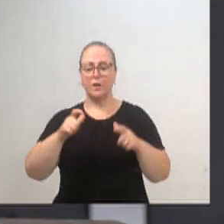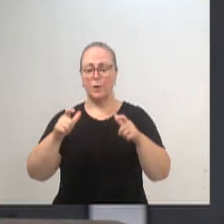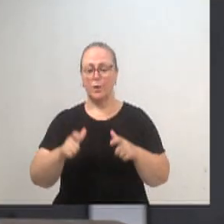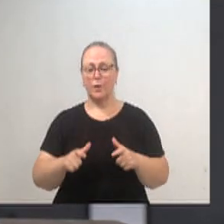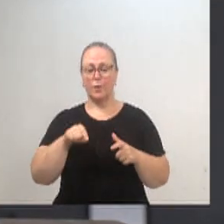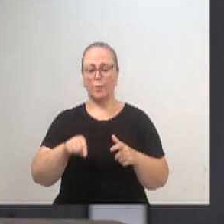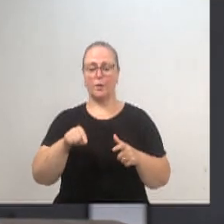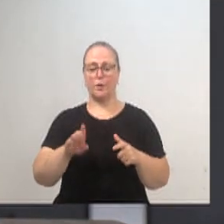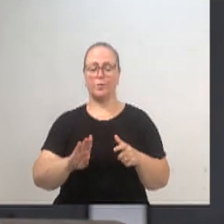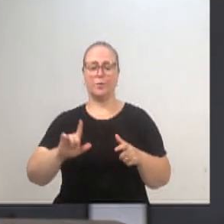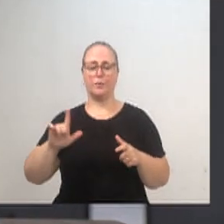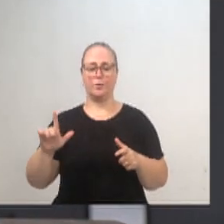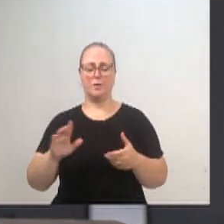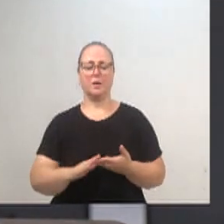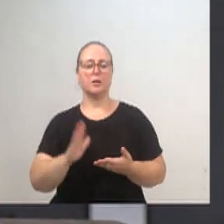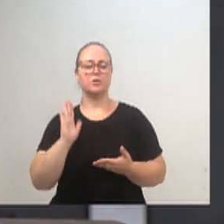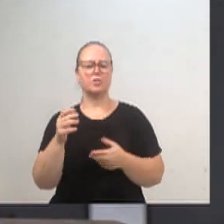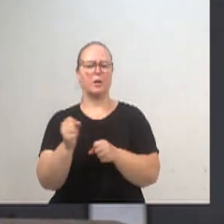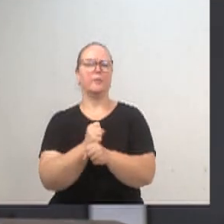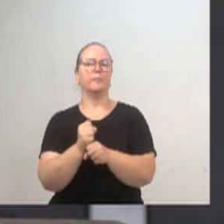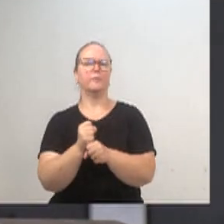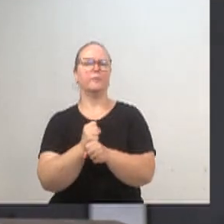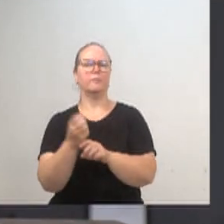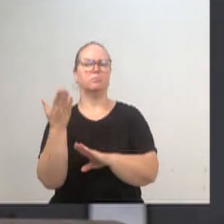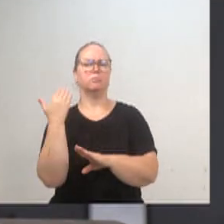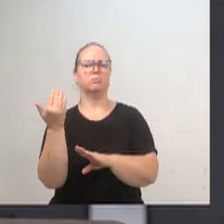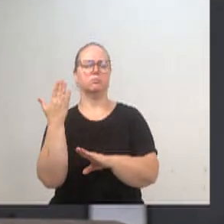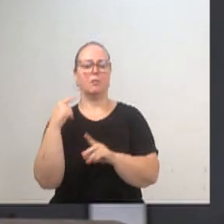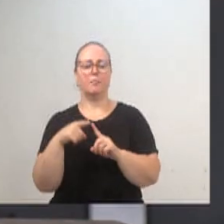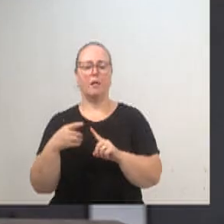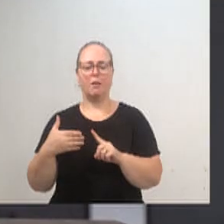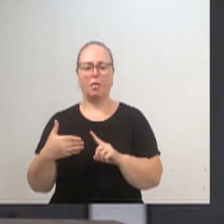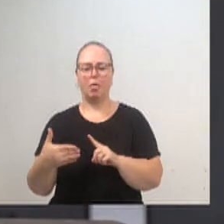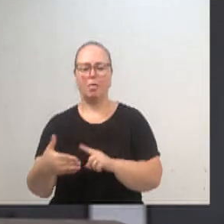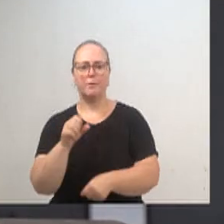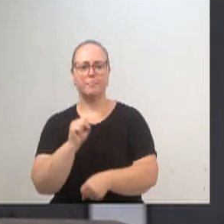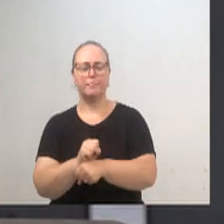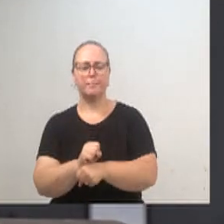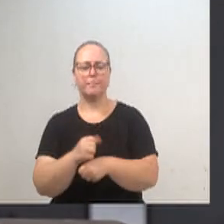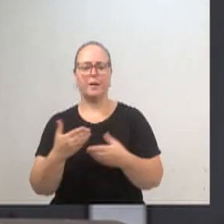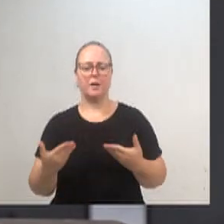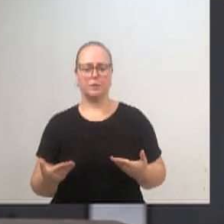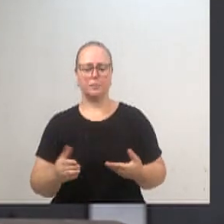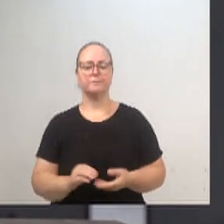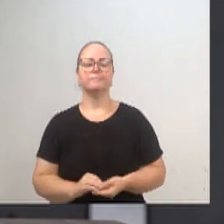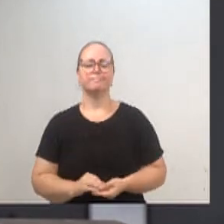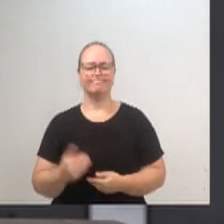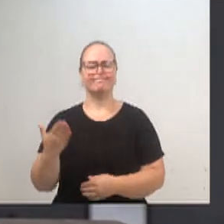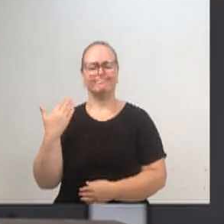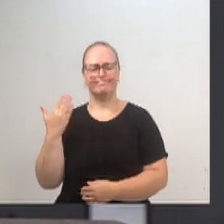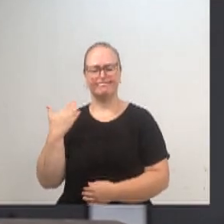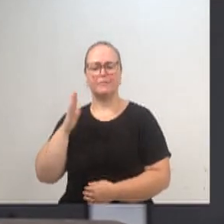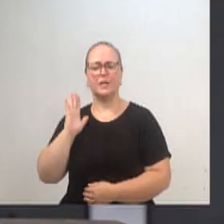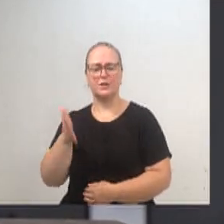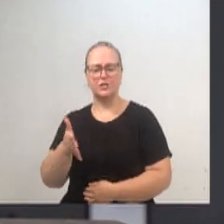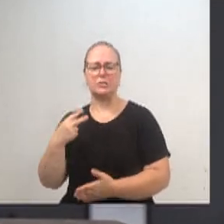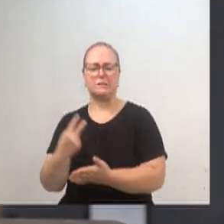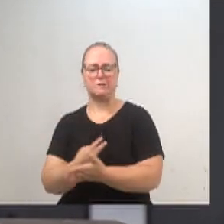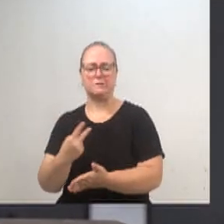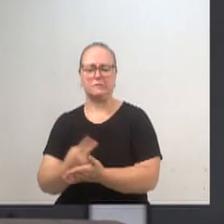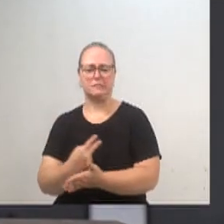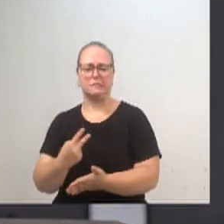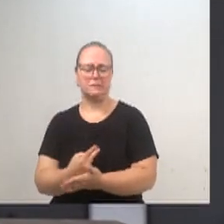isso acontecia há alguns anos atrás, tem deixado de acontecer, e não é só agora dessa gestão, a gestão passada já vinha pecando com isso também, não vamos